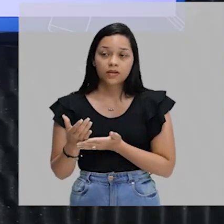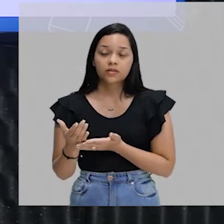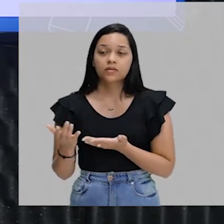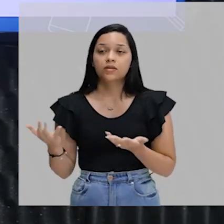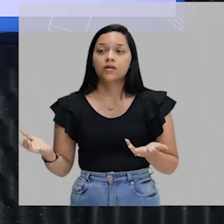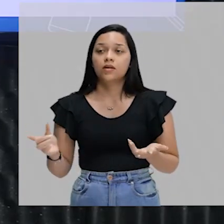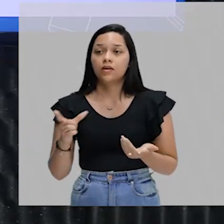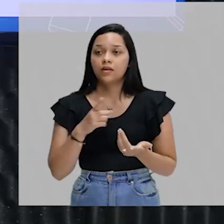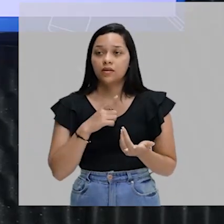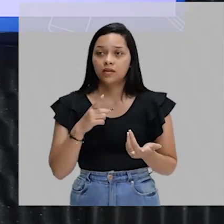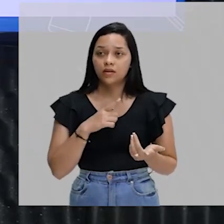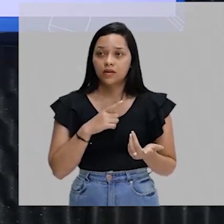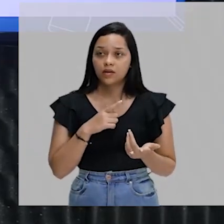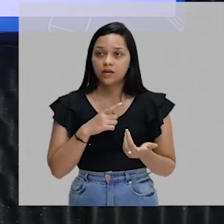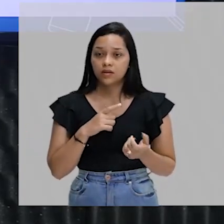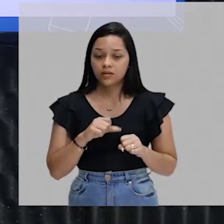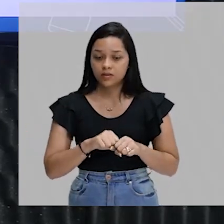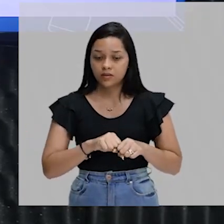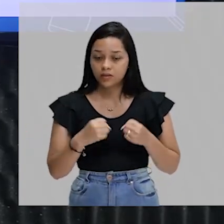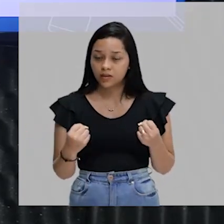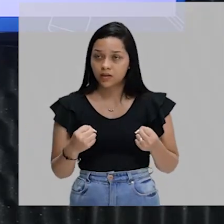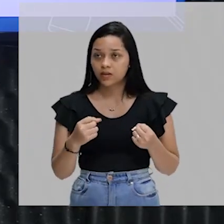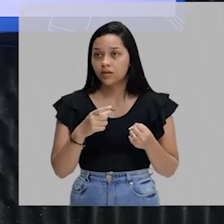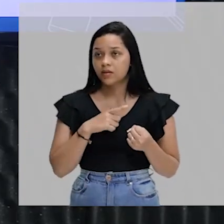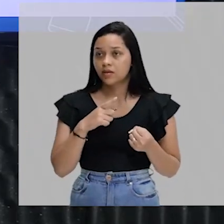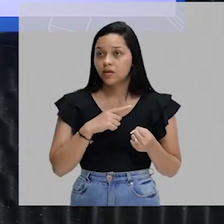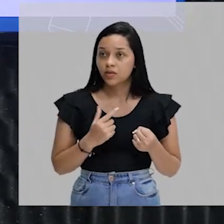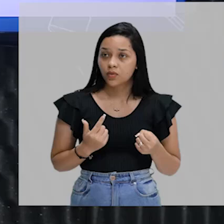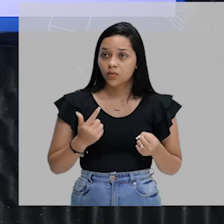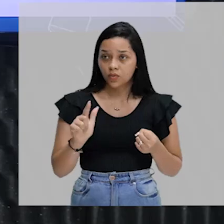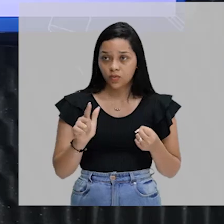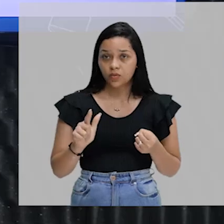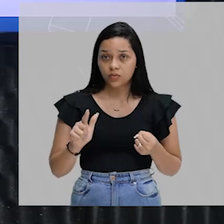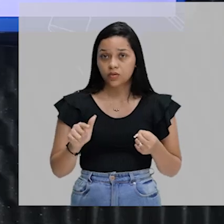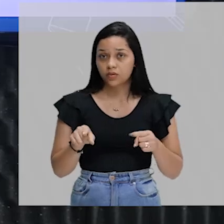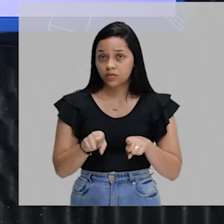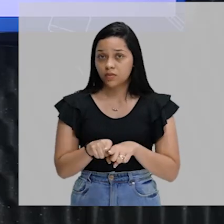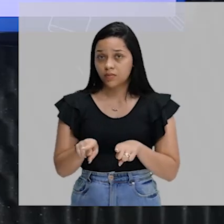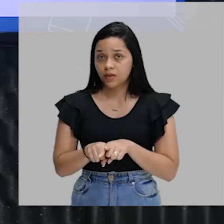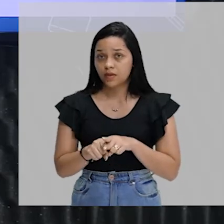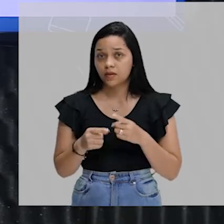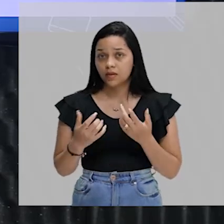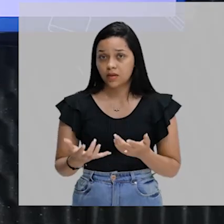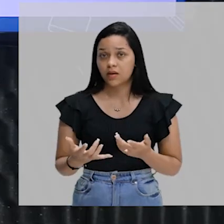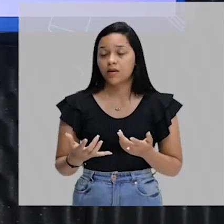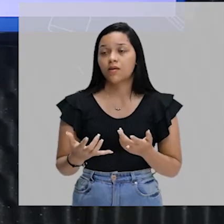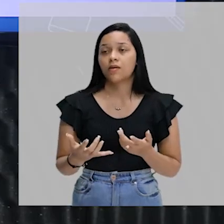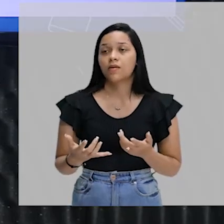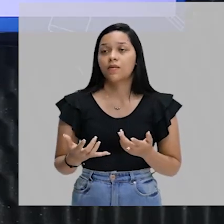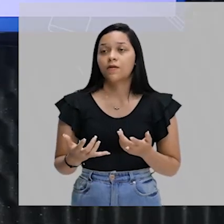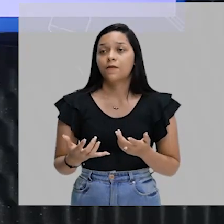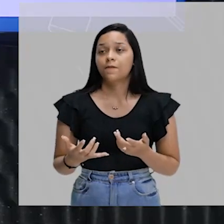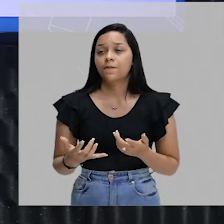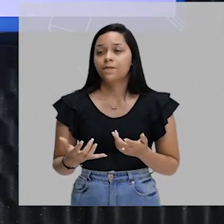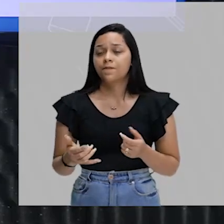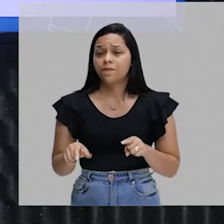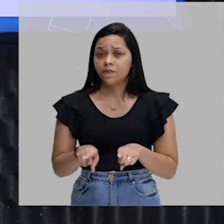ter essa capacidade de cruzar com outras linhagens de soja,